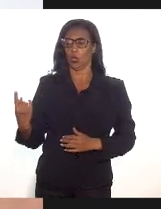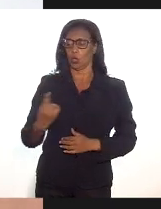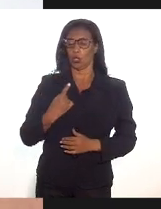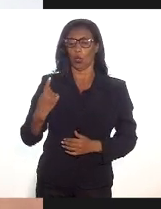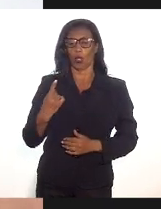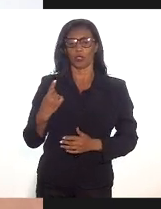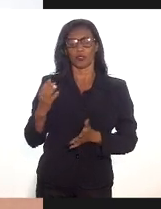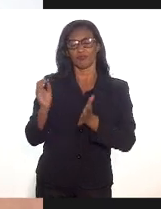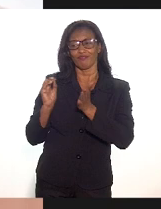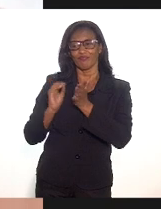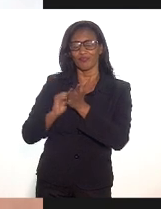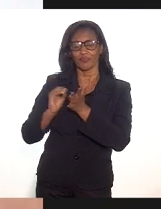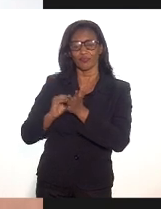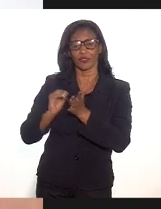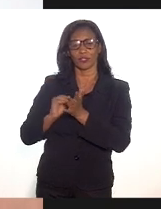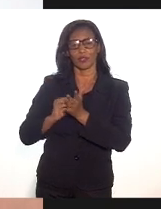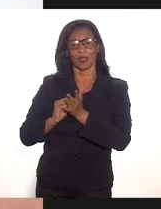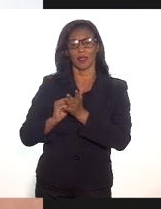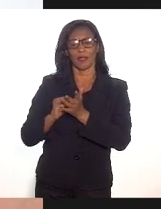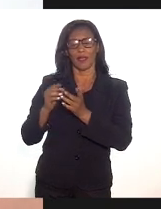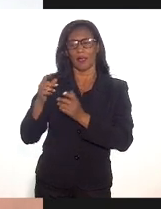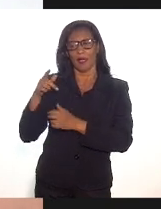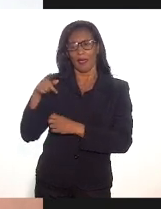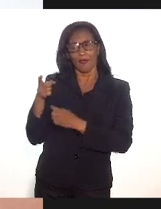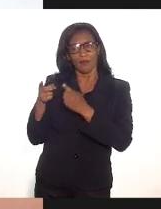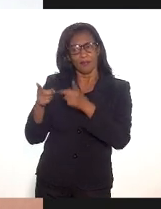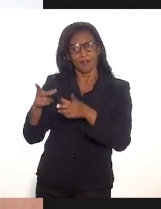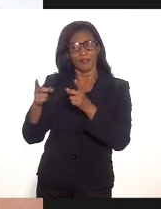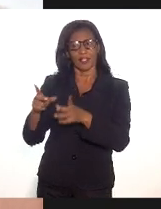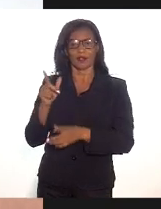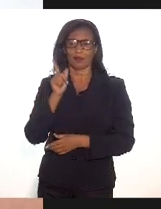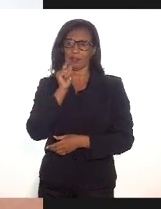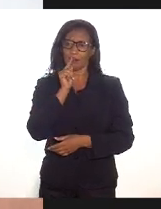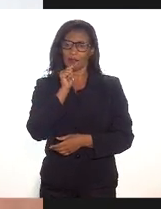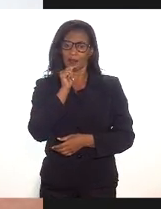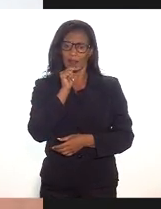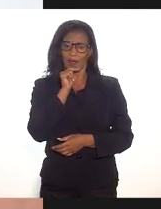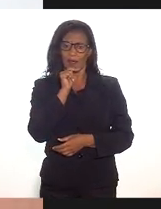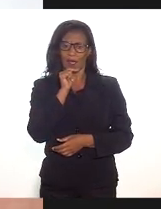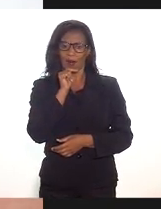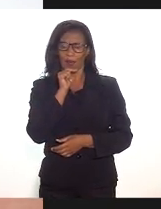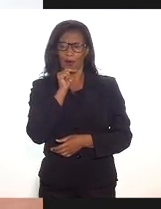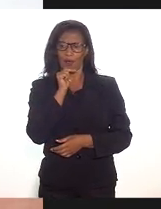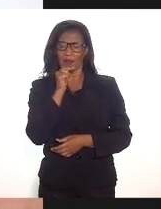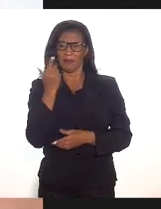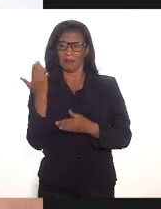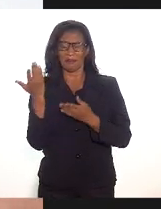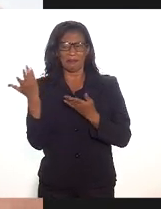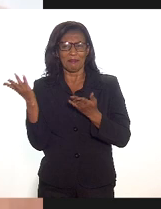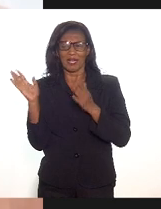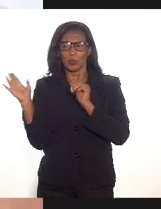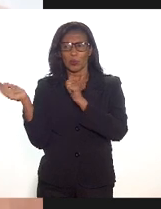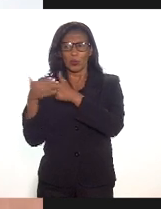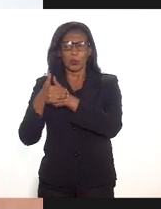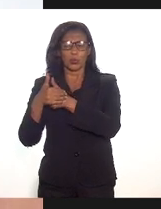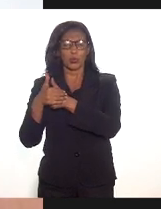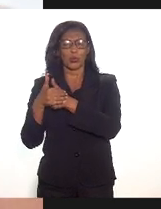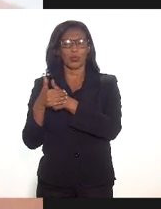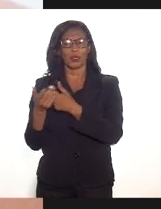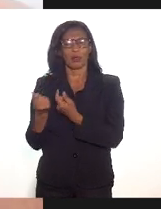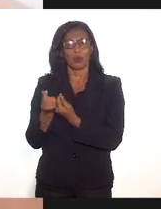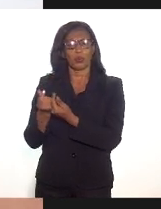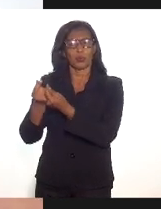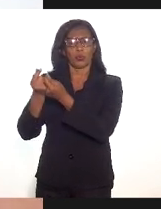E quando lançaram a privatização da SEDAI para tapar um buraco no orçamentário,